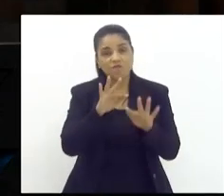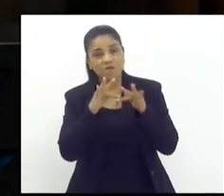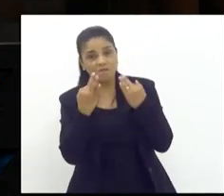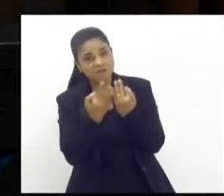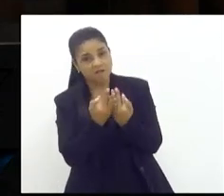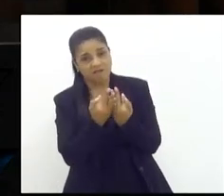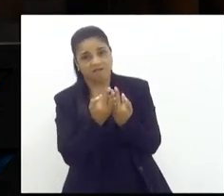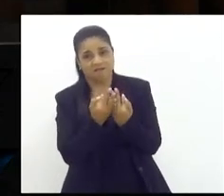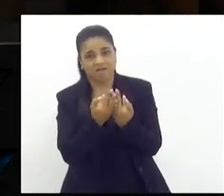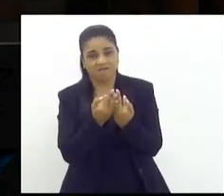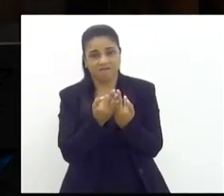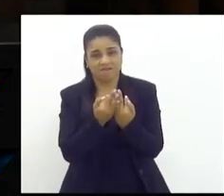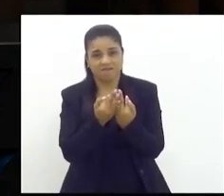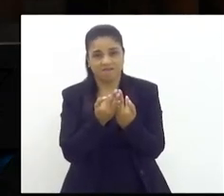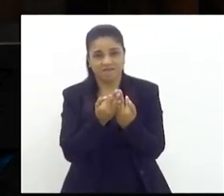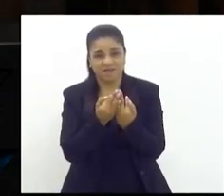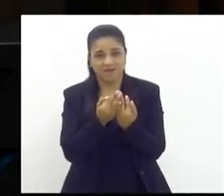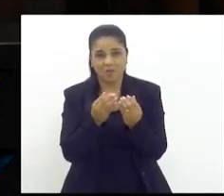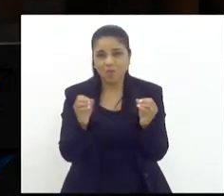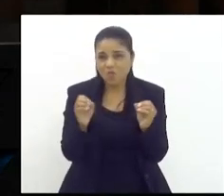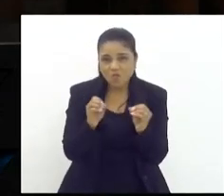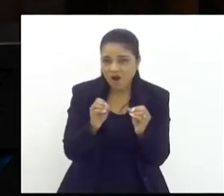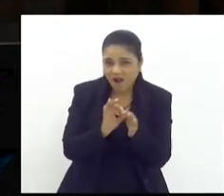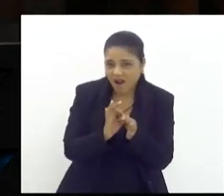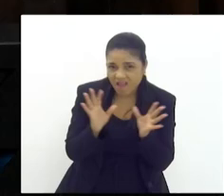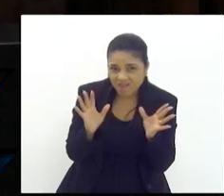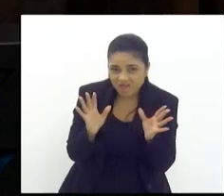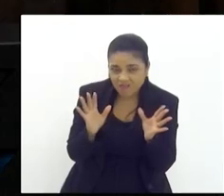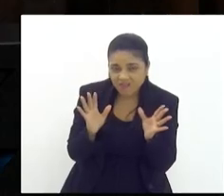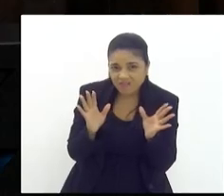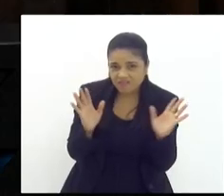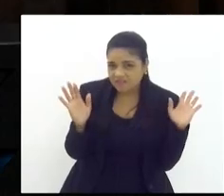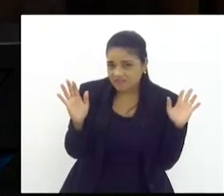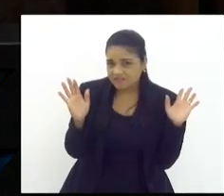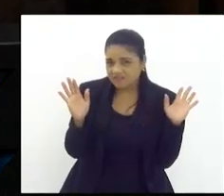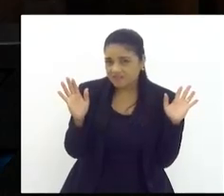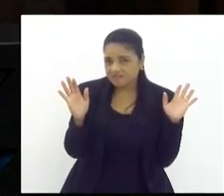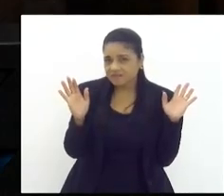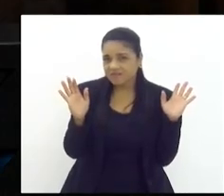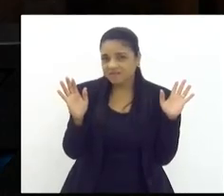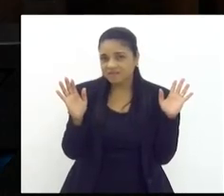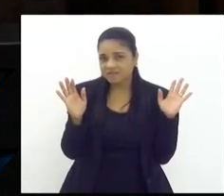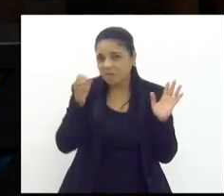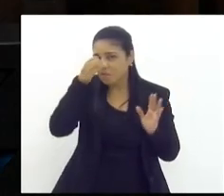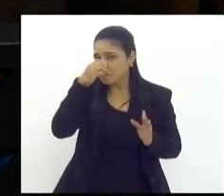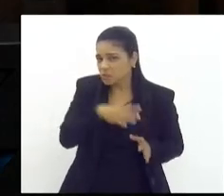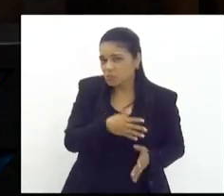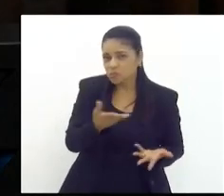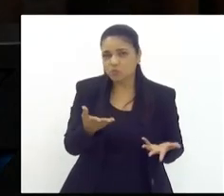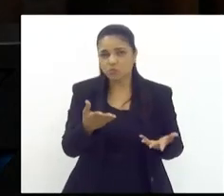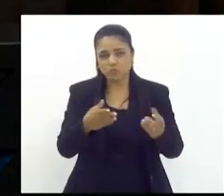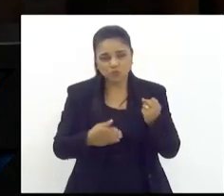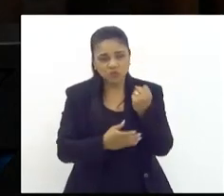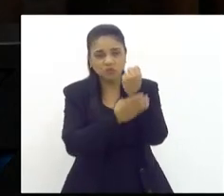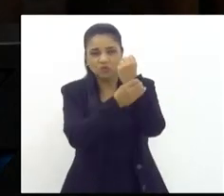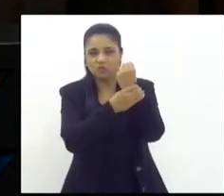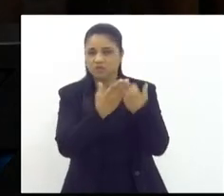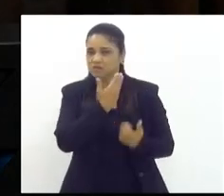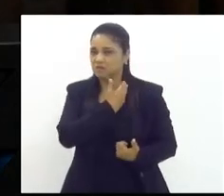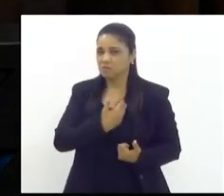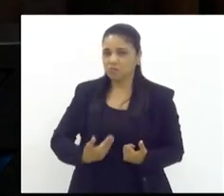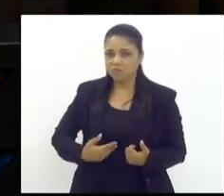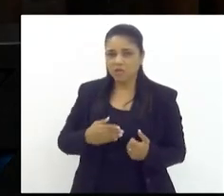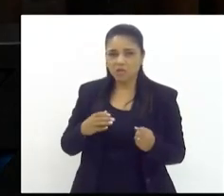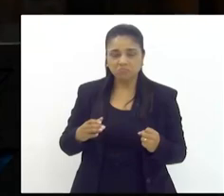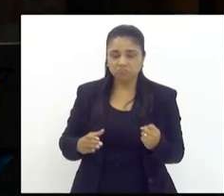porque ninguém tá livre dessa lógica Bárbara de Segurança Pública que